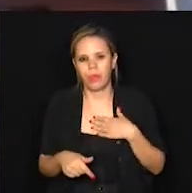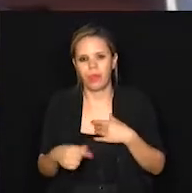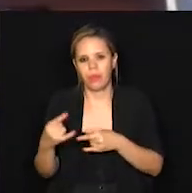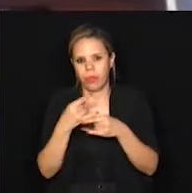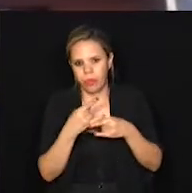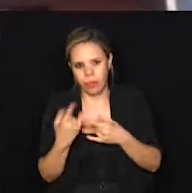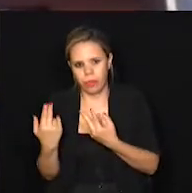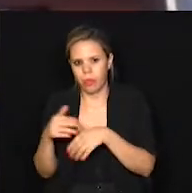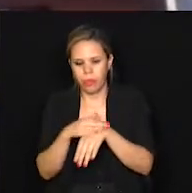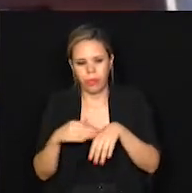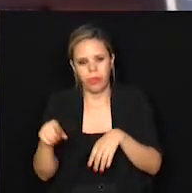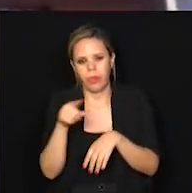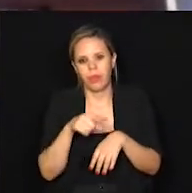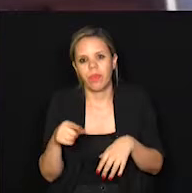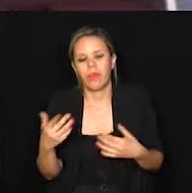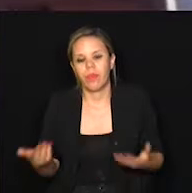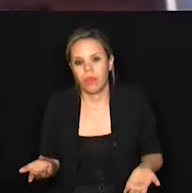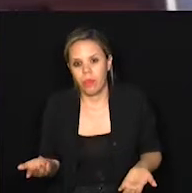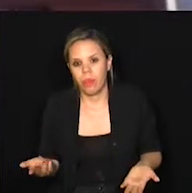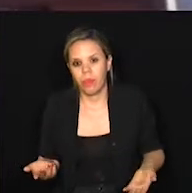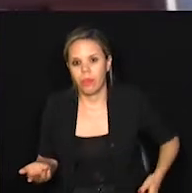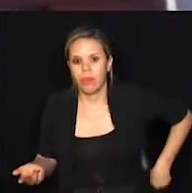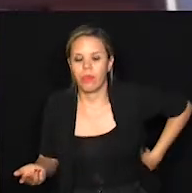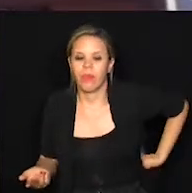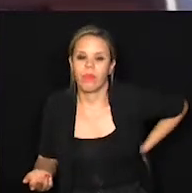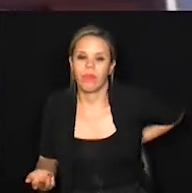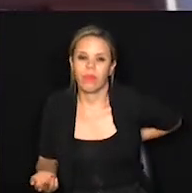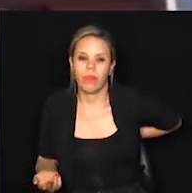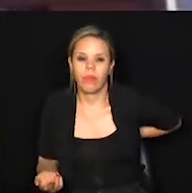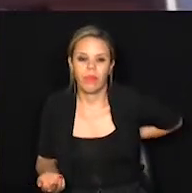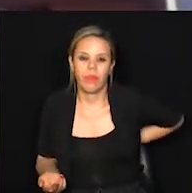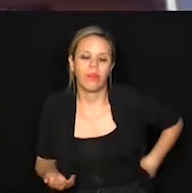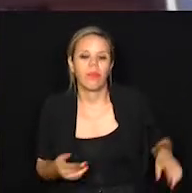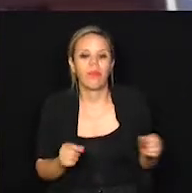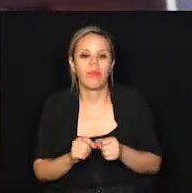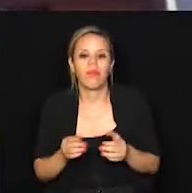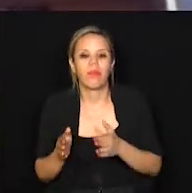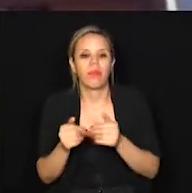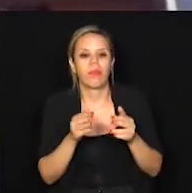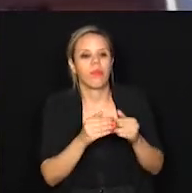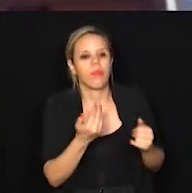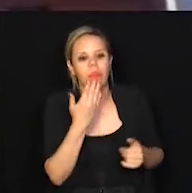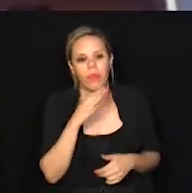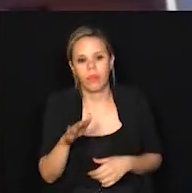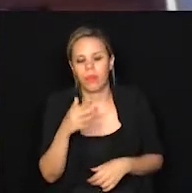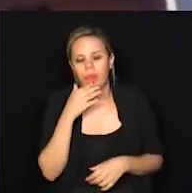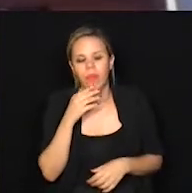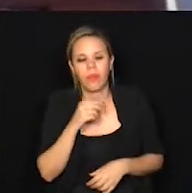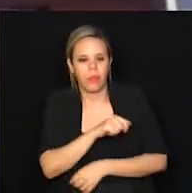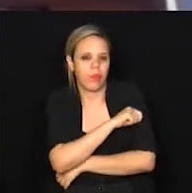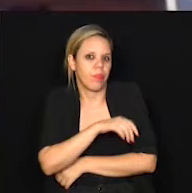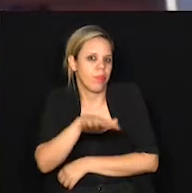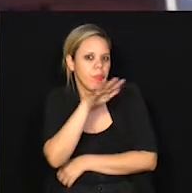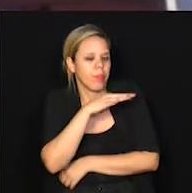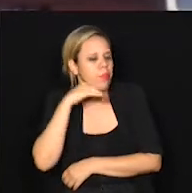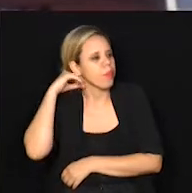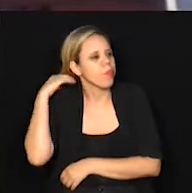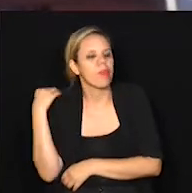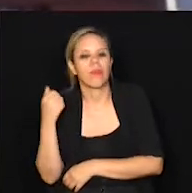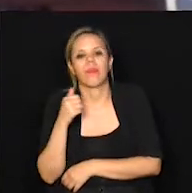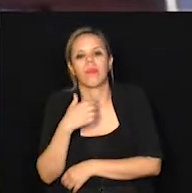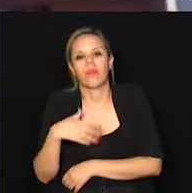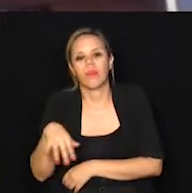estou conversando com vocês. E aí, qual é a vantagem de pedir para que essas crianças, que os meus alunos, minhas